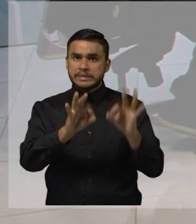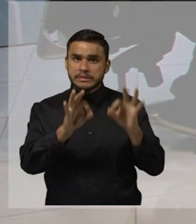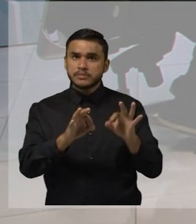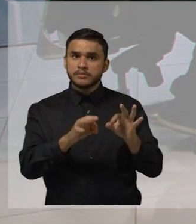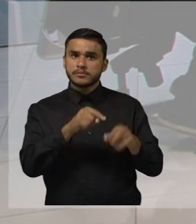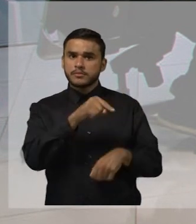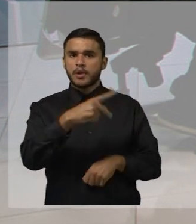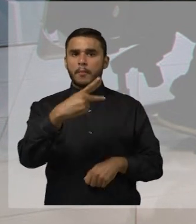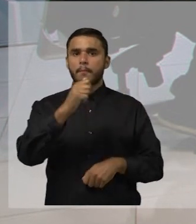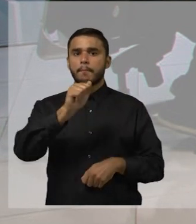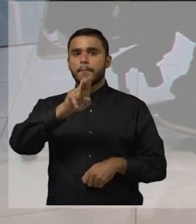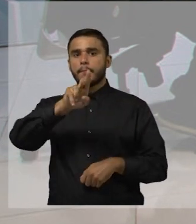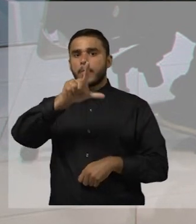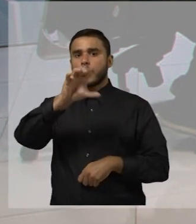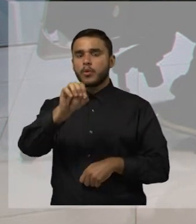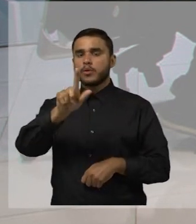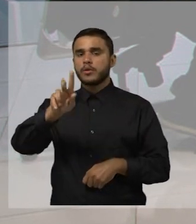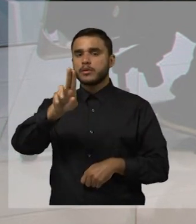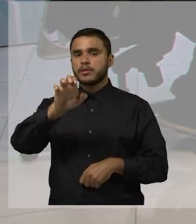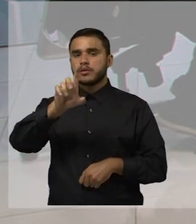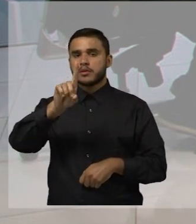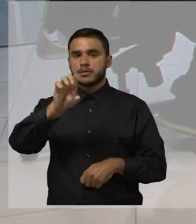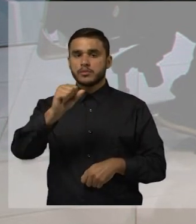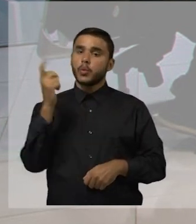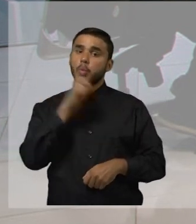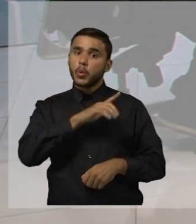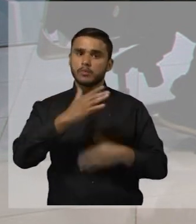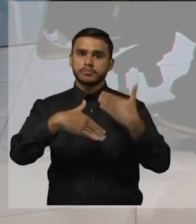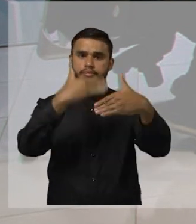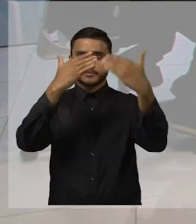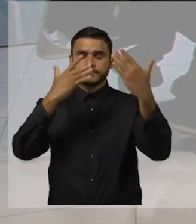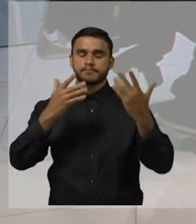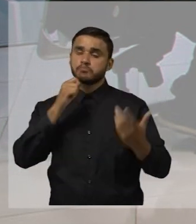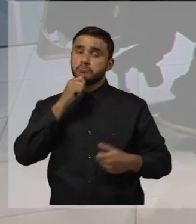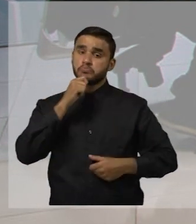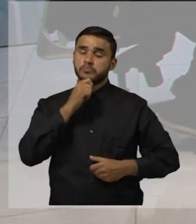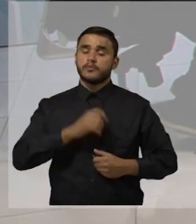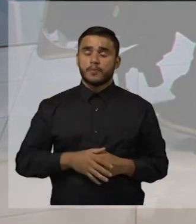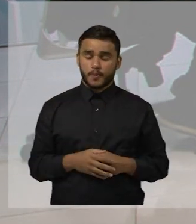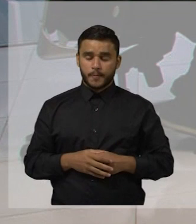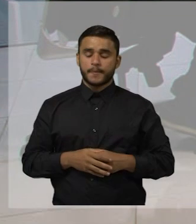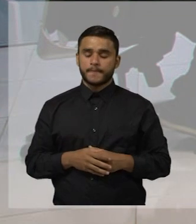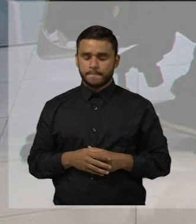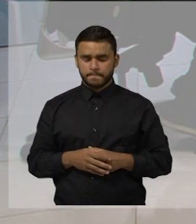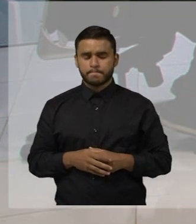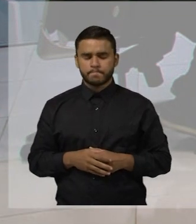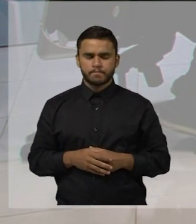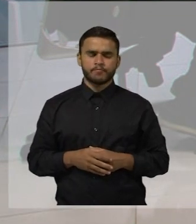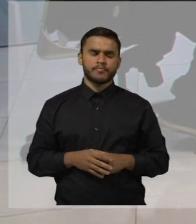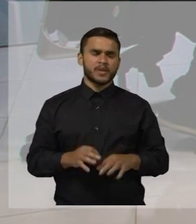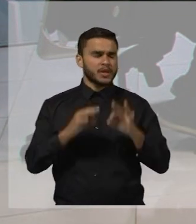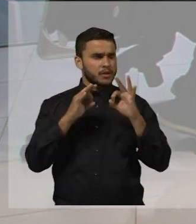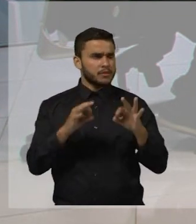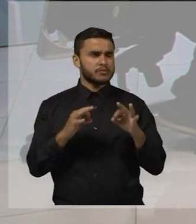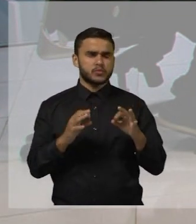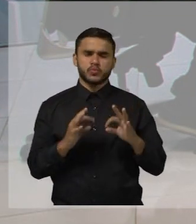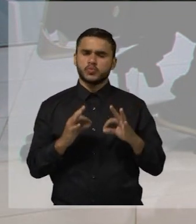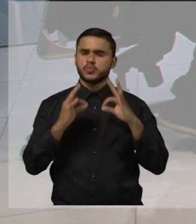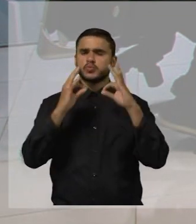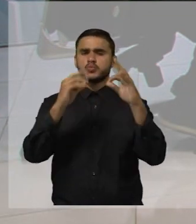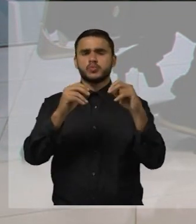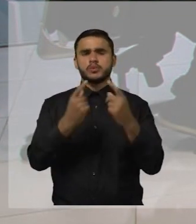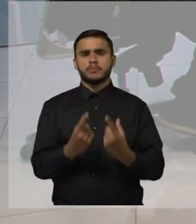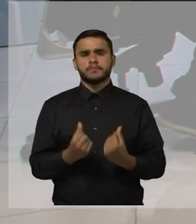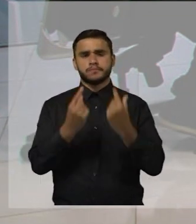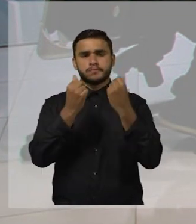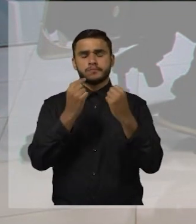coisa também é preciso que a gente entenda. Os manuais de economia, os livros todos,